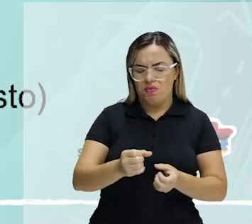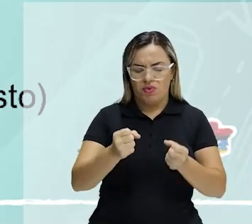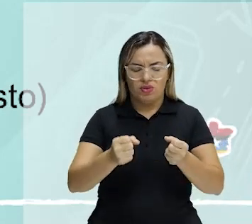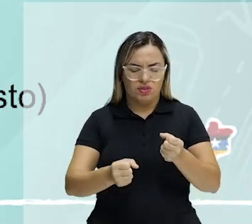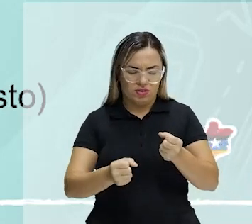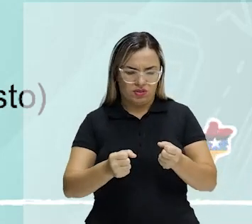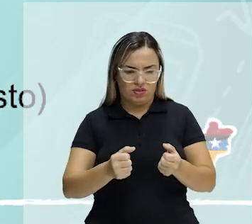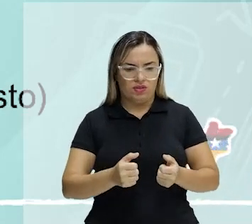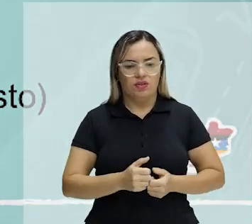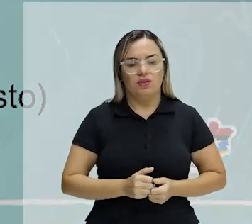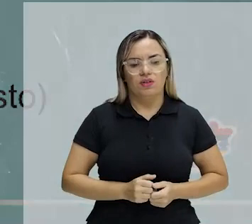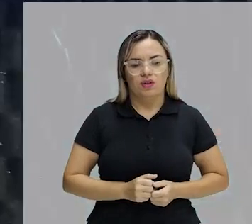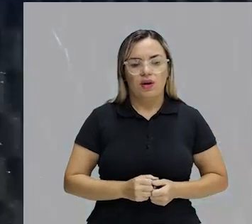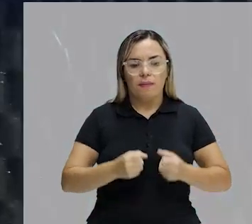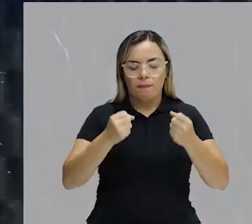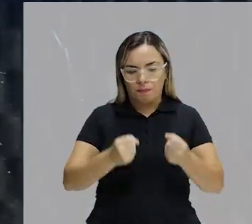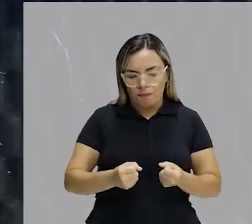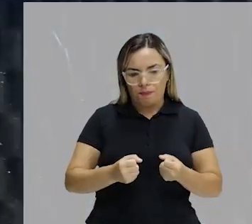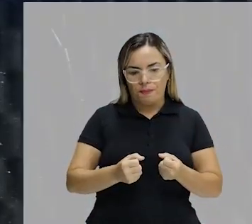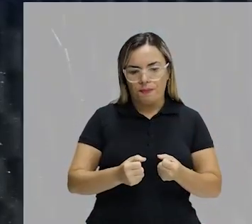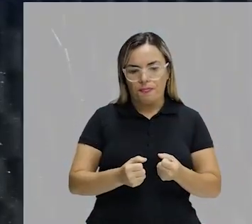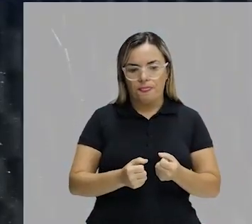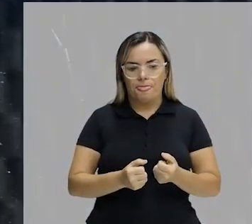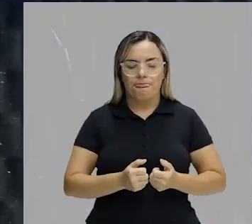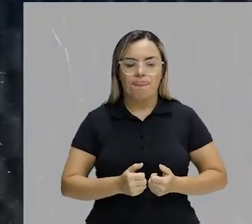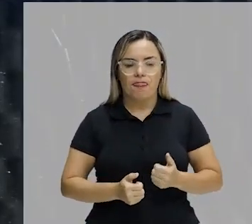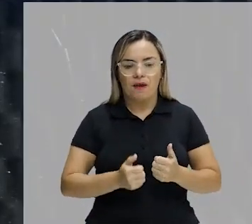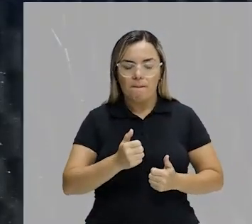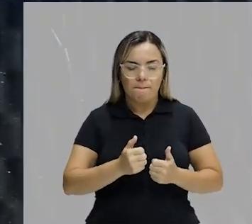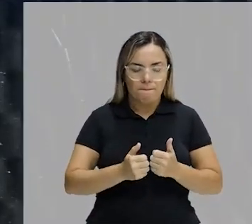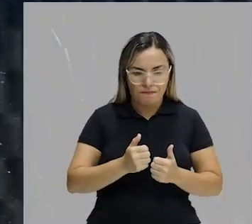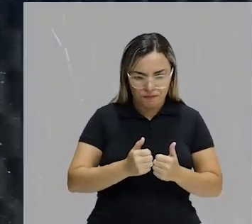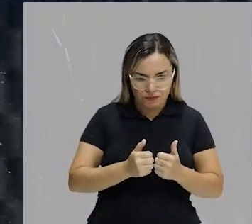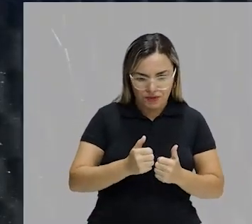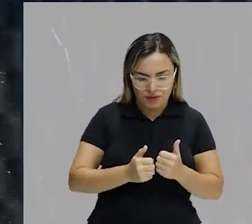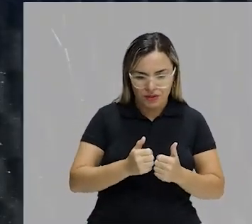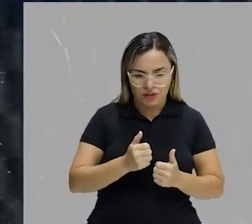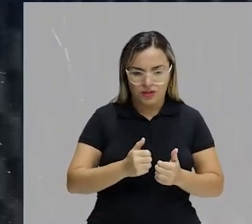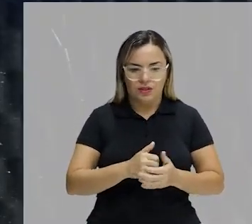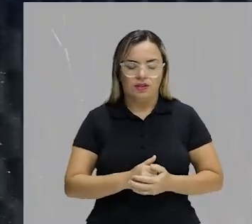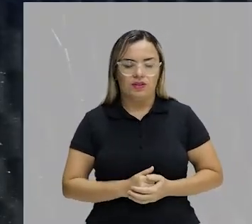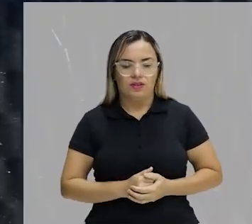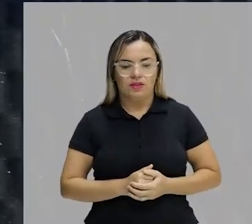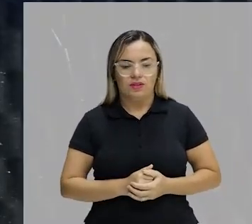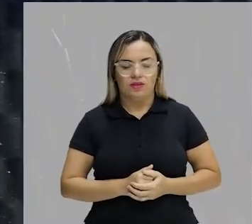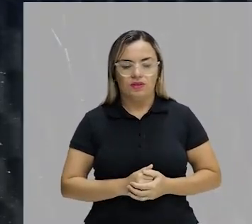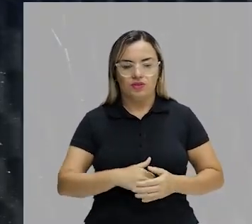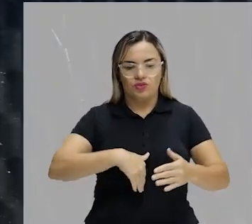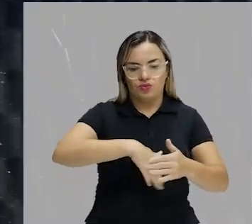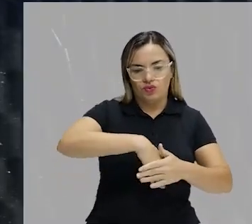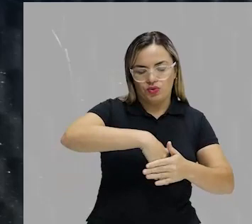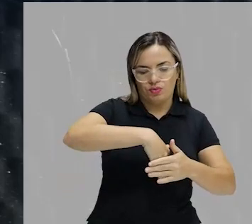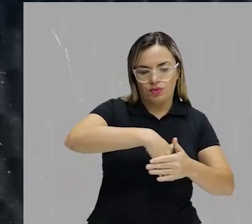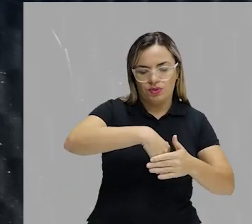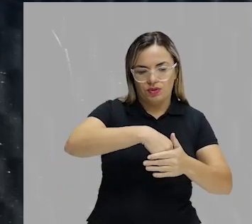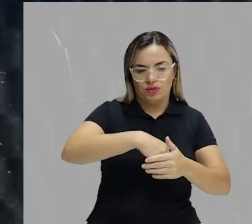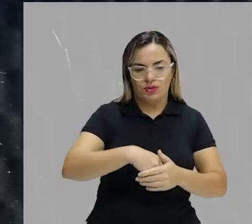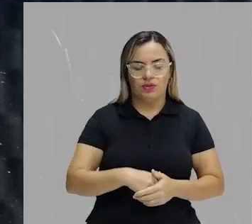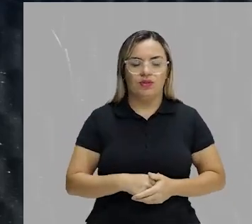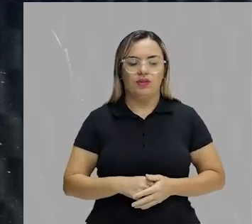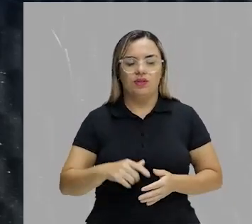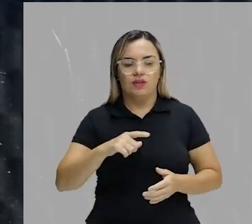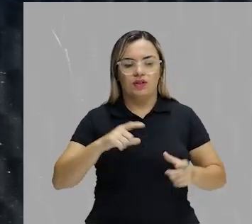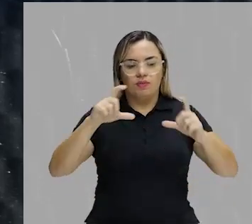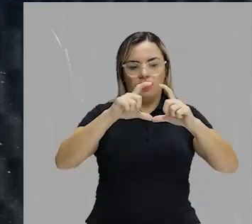enfim. Tem aqui uma frase. E que é uma oração. Por que é frase? Porque tem um